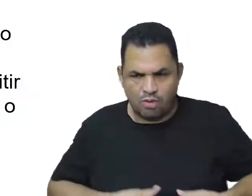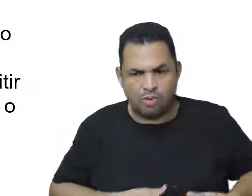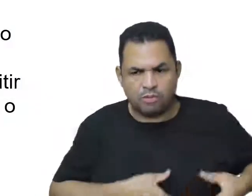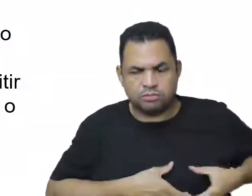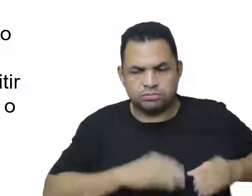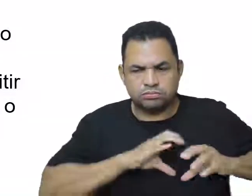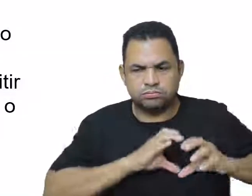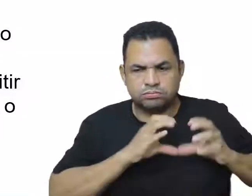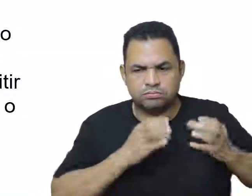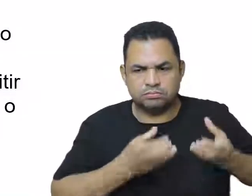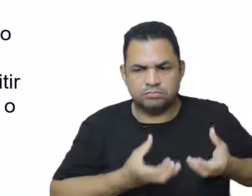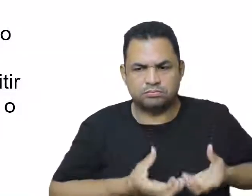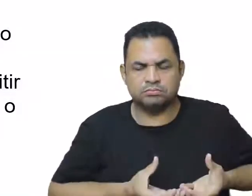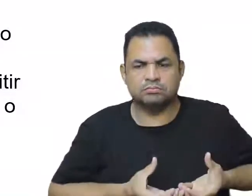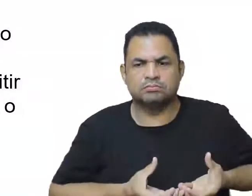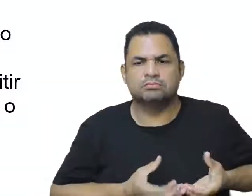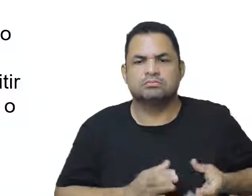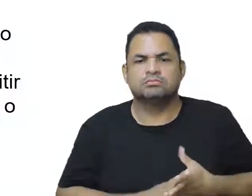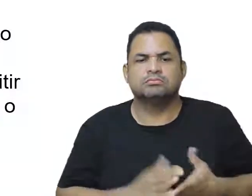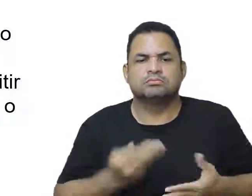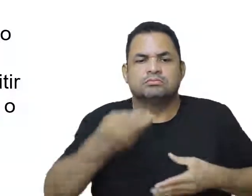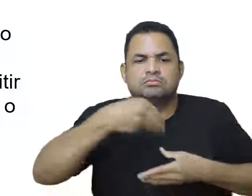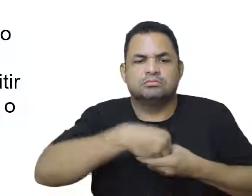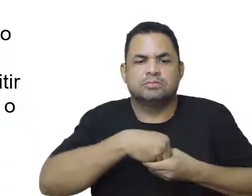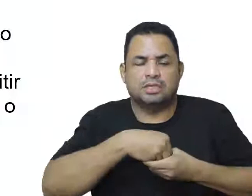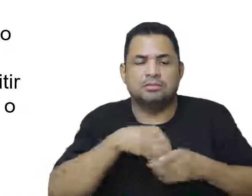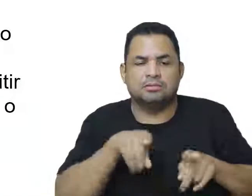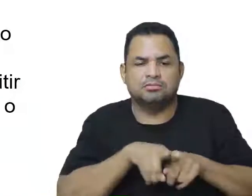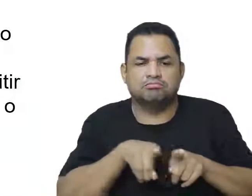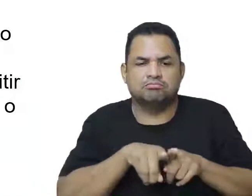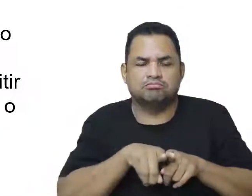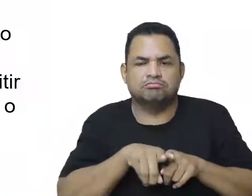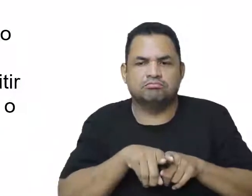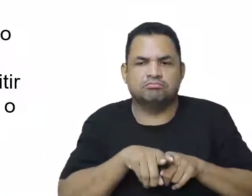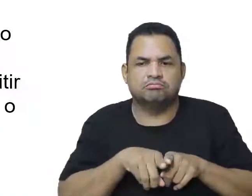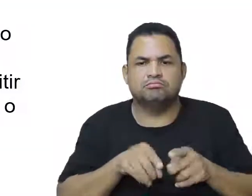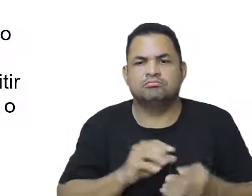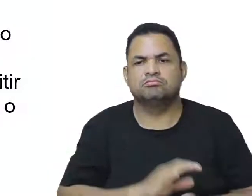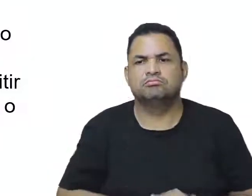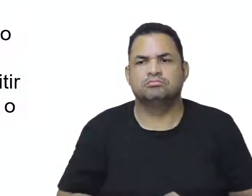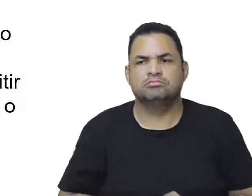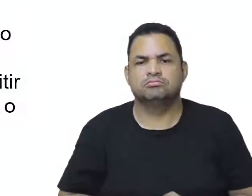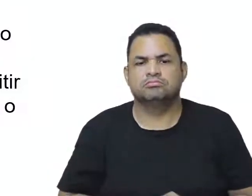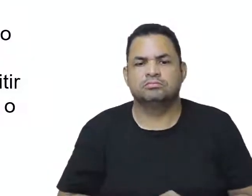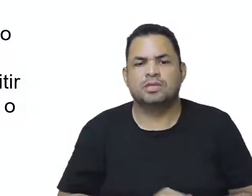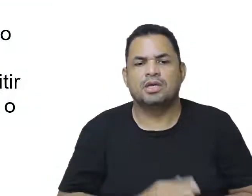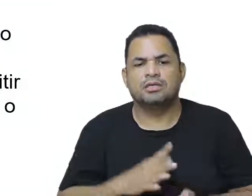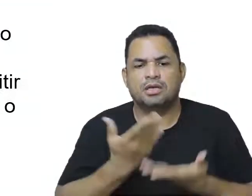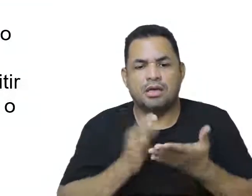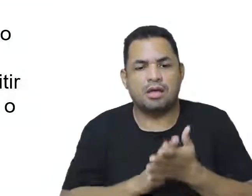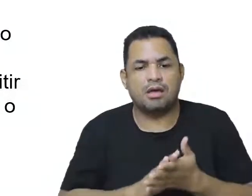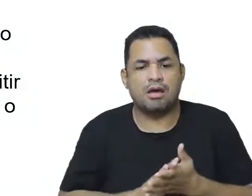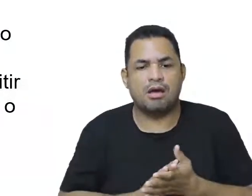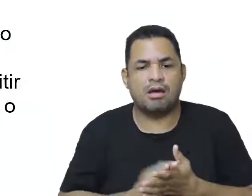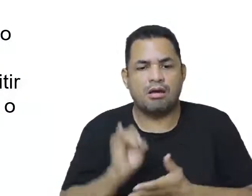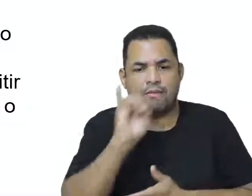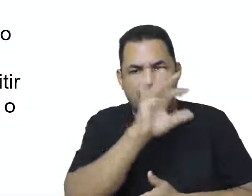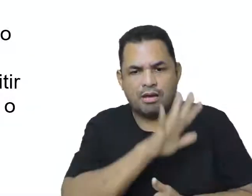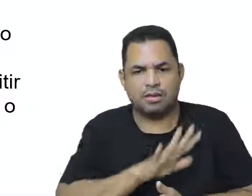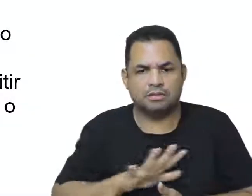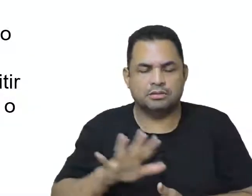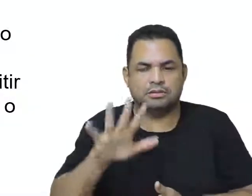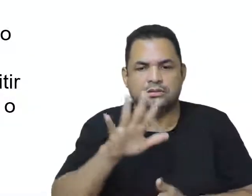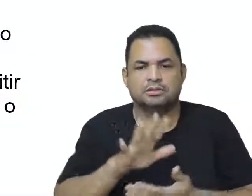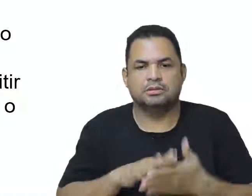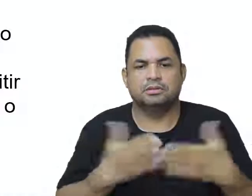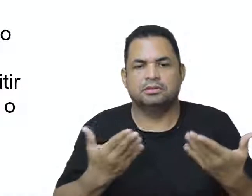cavidade interna, que é aquilo que eu mostrei ainda há pouco naquela imagem, que eu falei sobre o fígado, que eu falei sobre